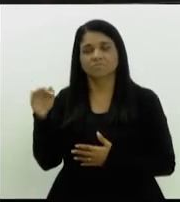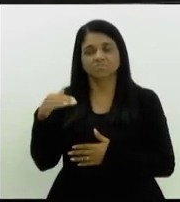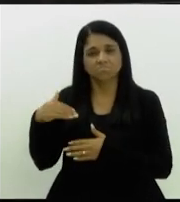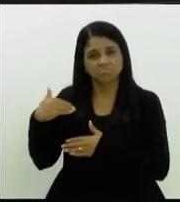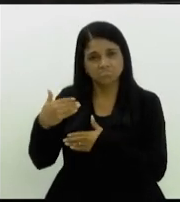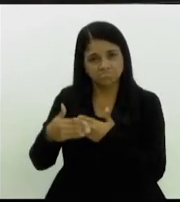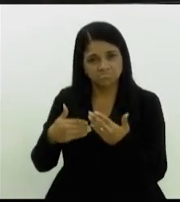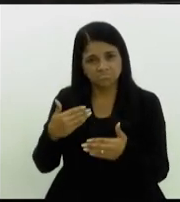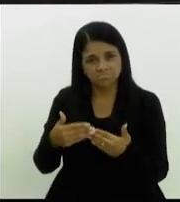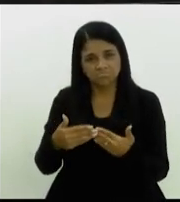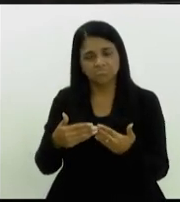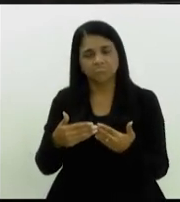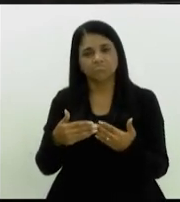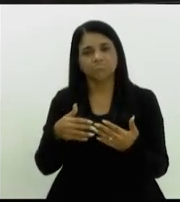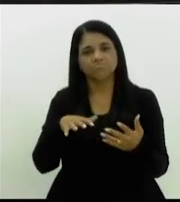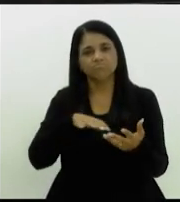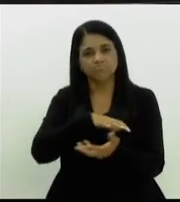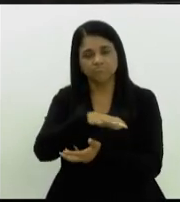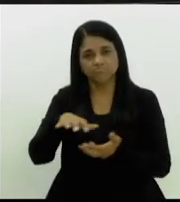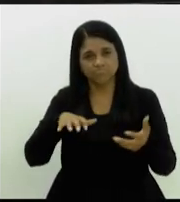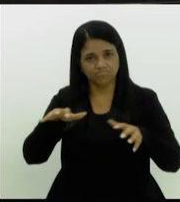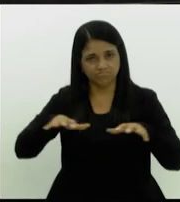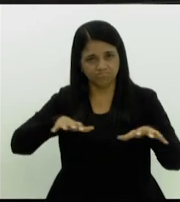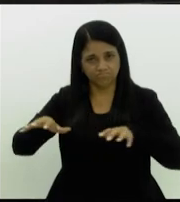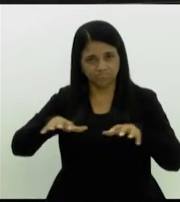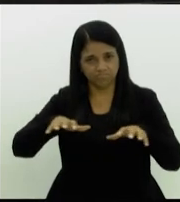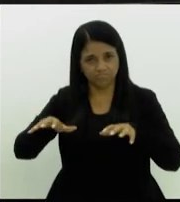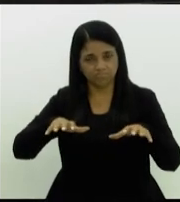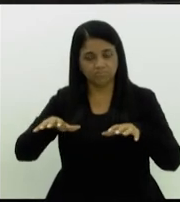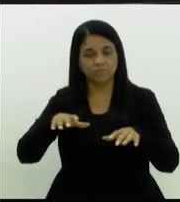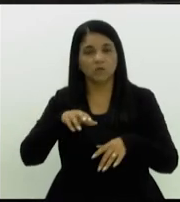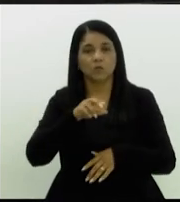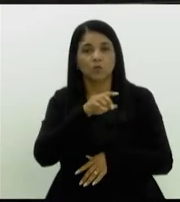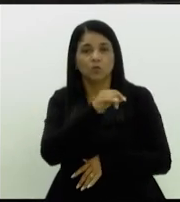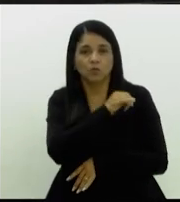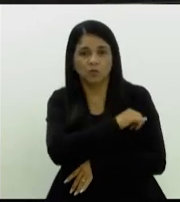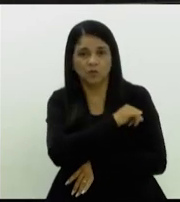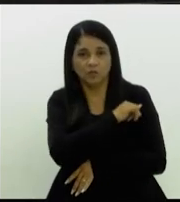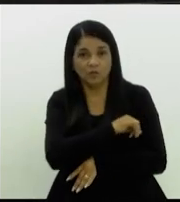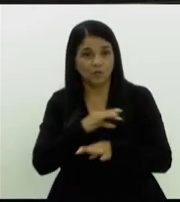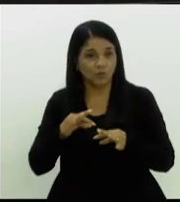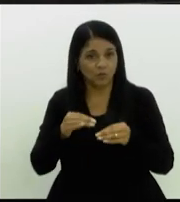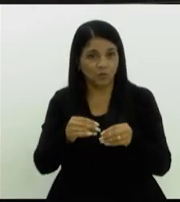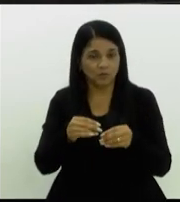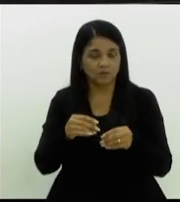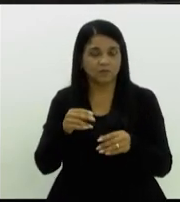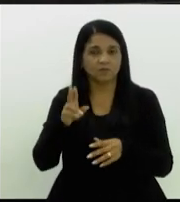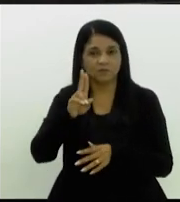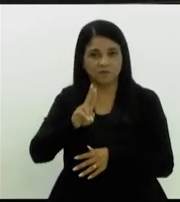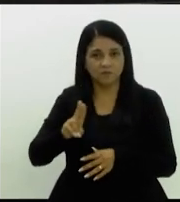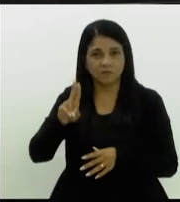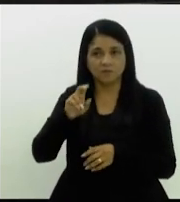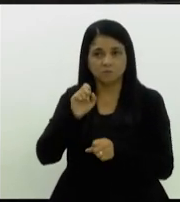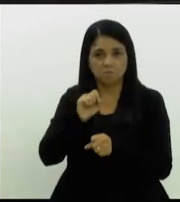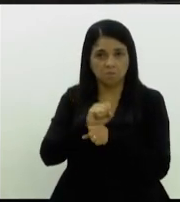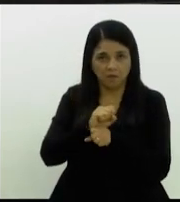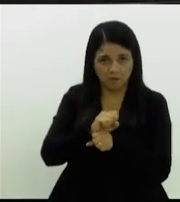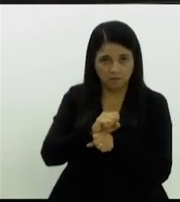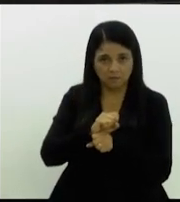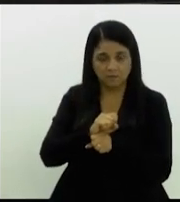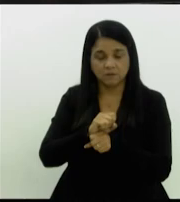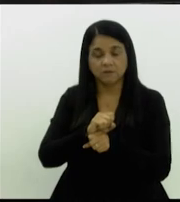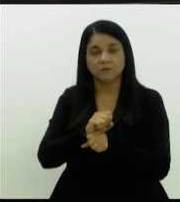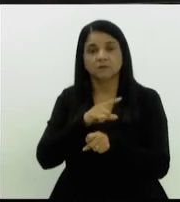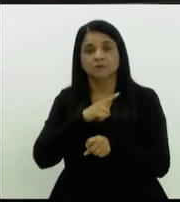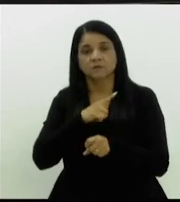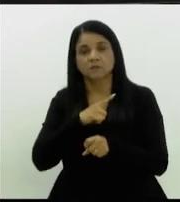processo de mobilização. No Rio, inclusive, todas estão paralisadas. Nós temos no